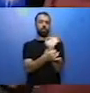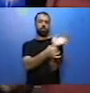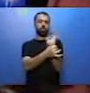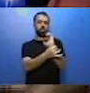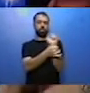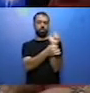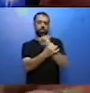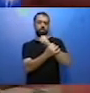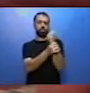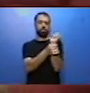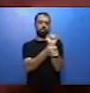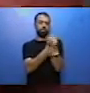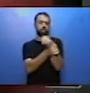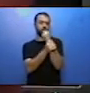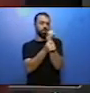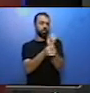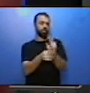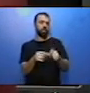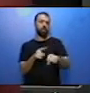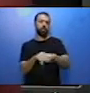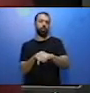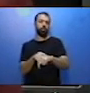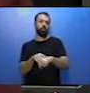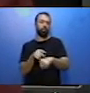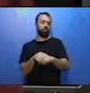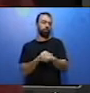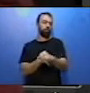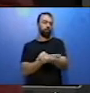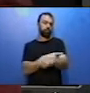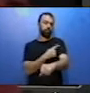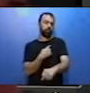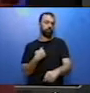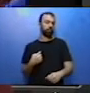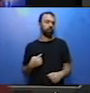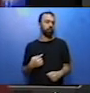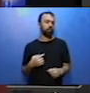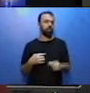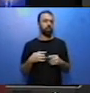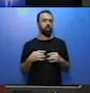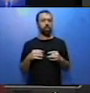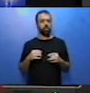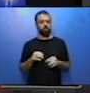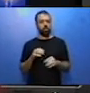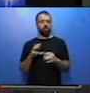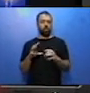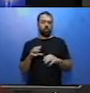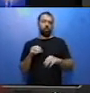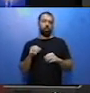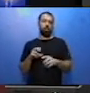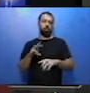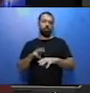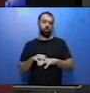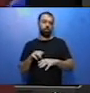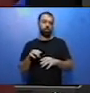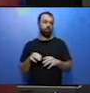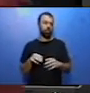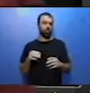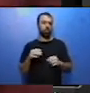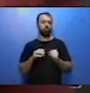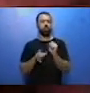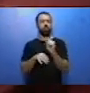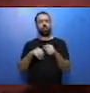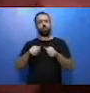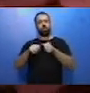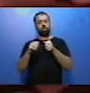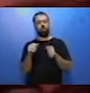dia todo dia ele sofre desgaste então eu comendo alimentos q tem proteína vou fazer a reparação dos meus olhos ainda mais quando